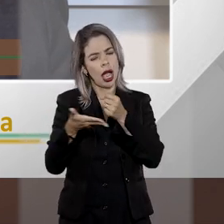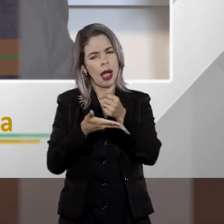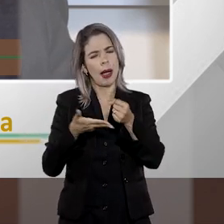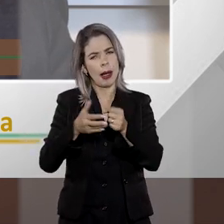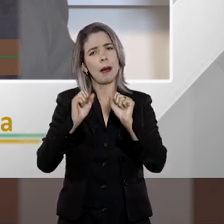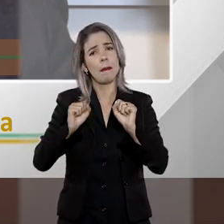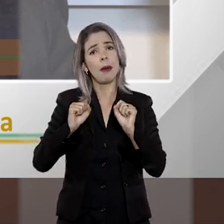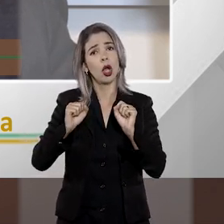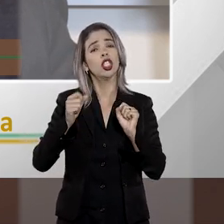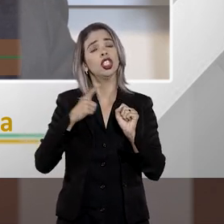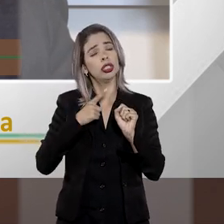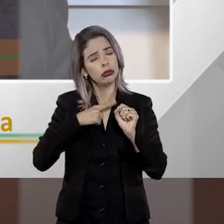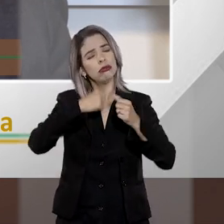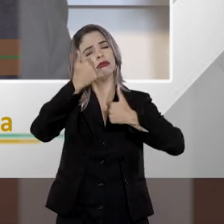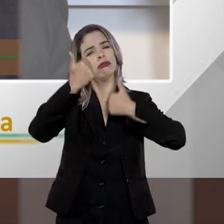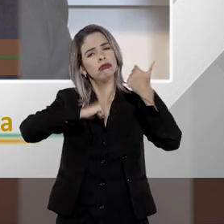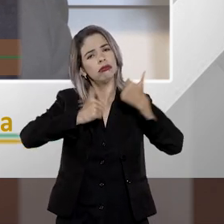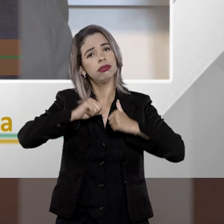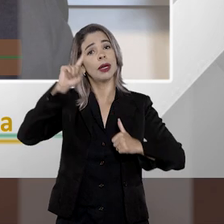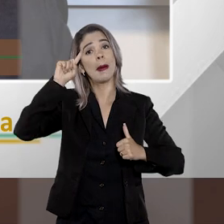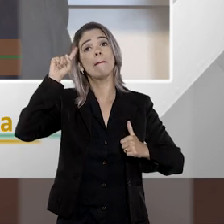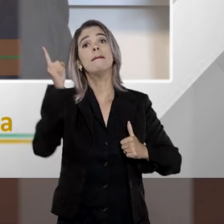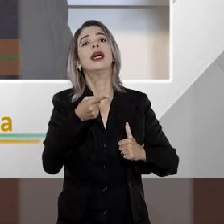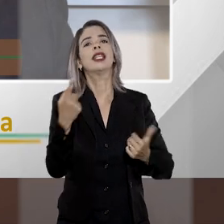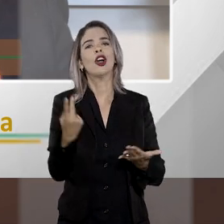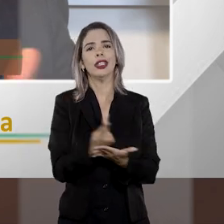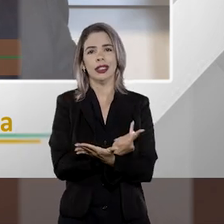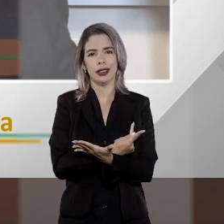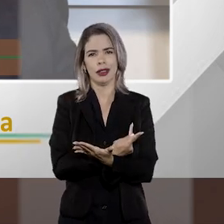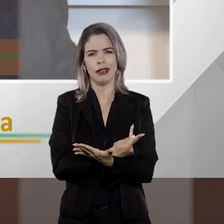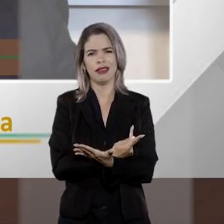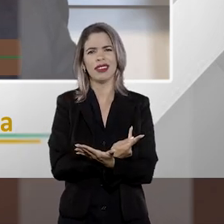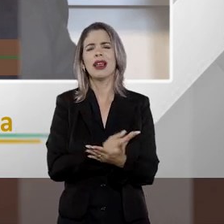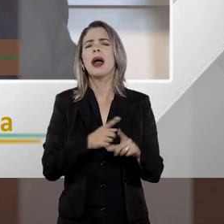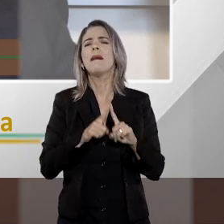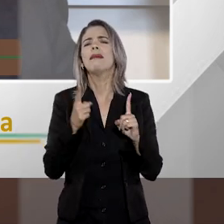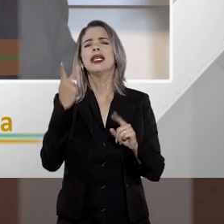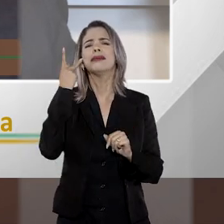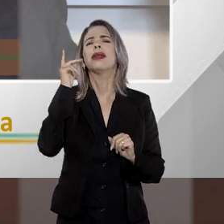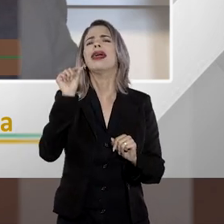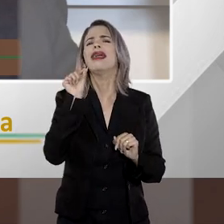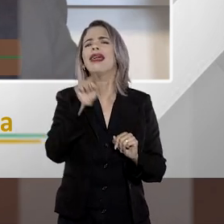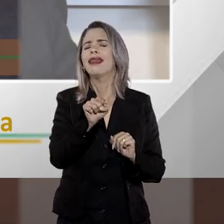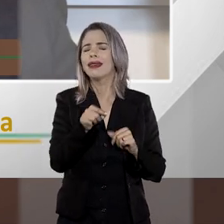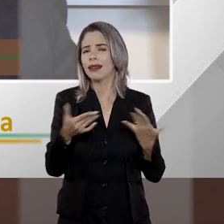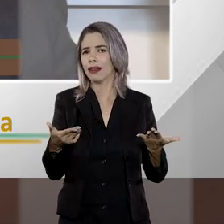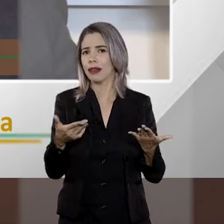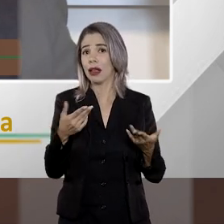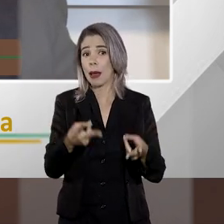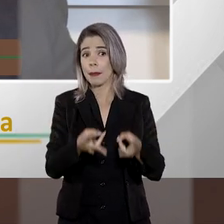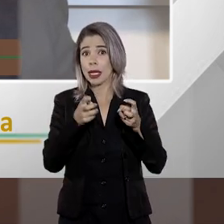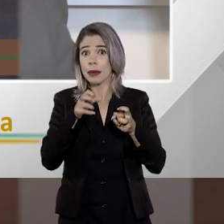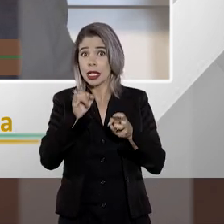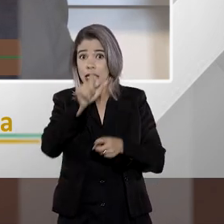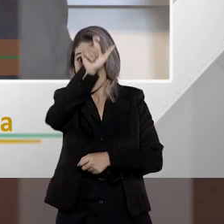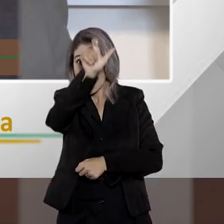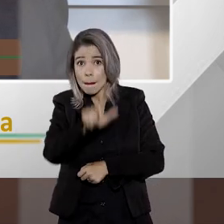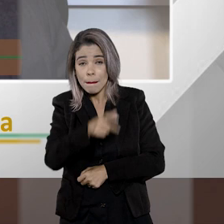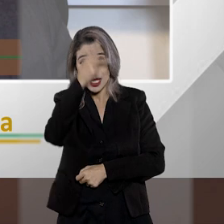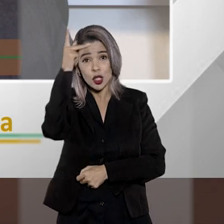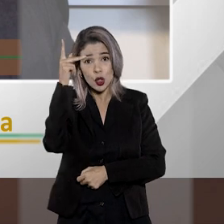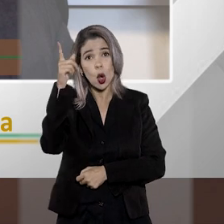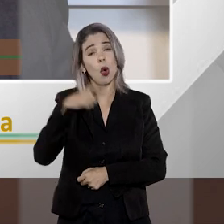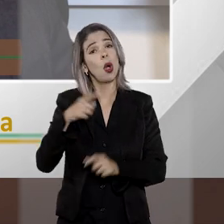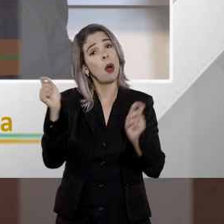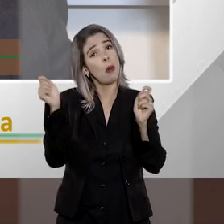fundamentada, possa determinar a sua realização. E para que serve o exame criminológico? Para verificar se o apenado tem